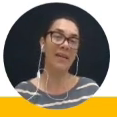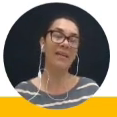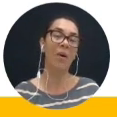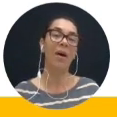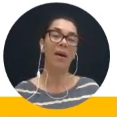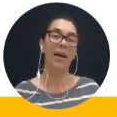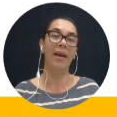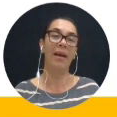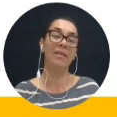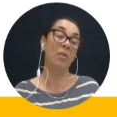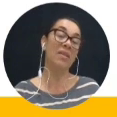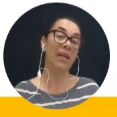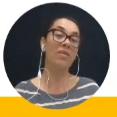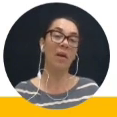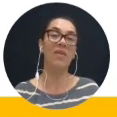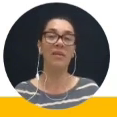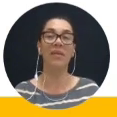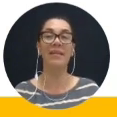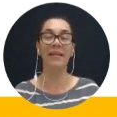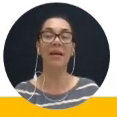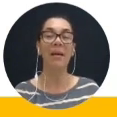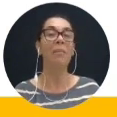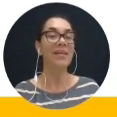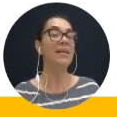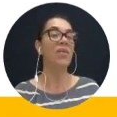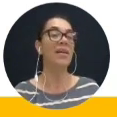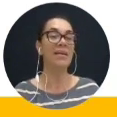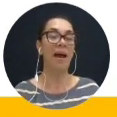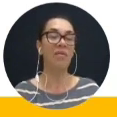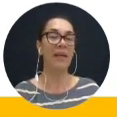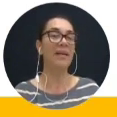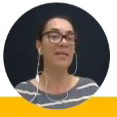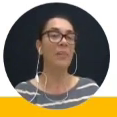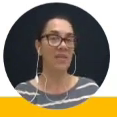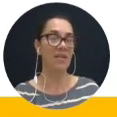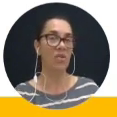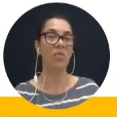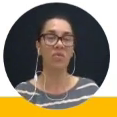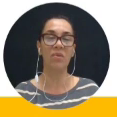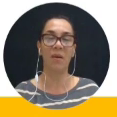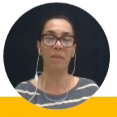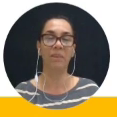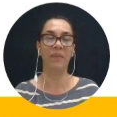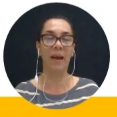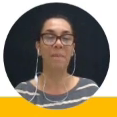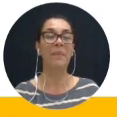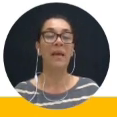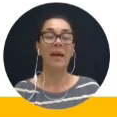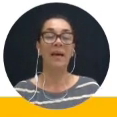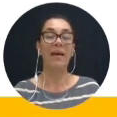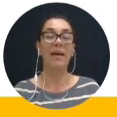não apresentam, não estão dentro da convenção da escrita, mas que isso é aceitável ainda nesse processo de construção,